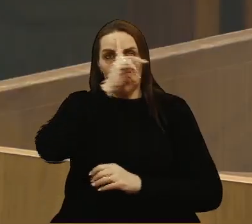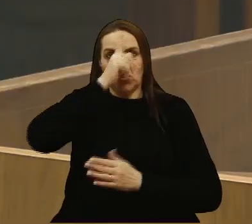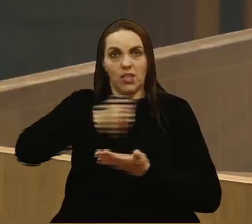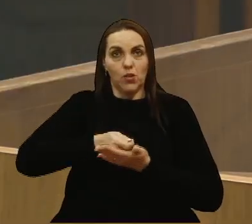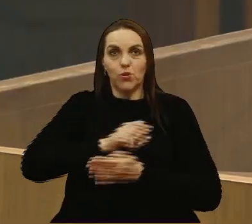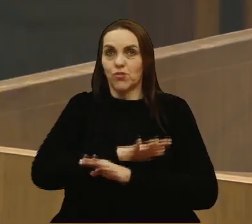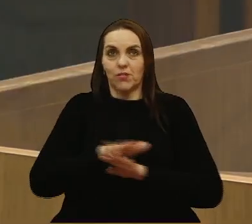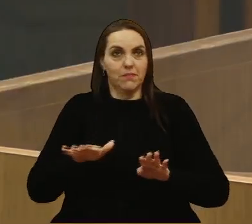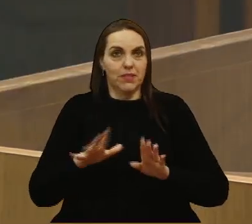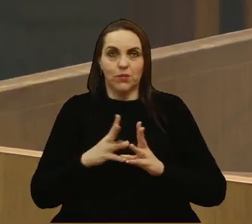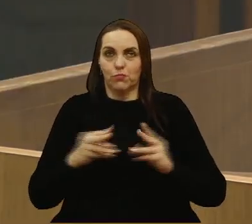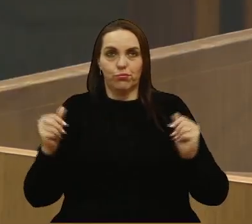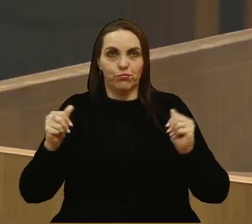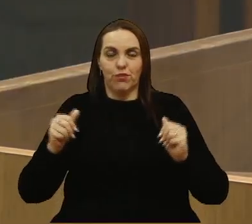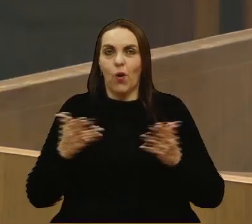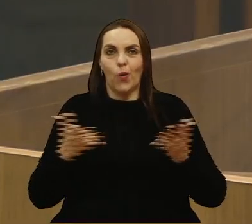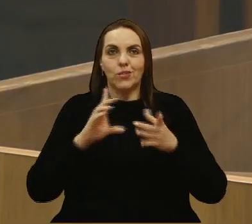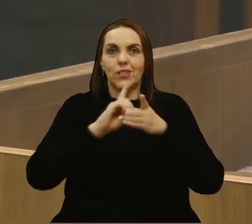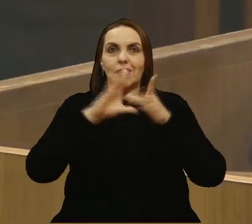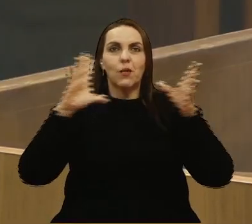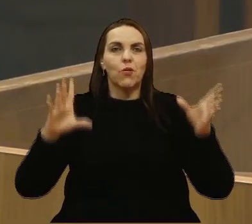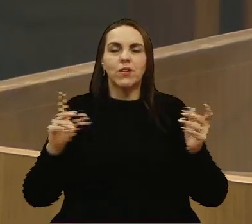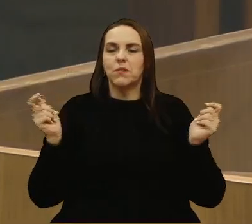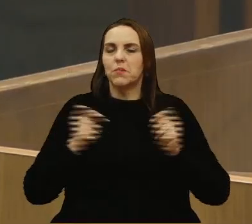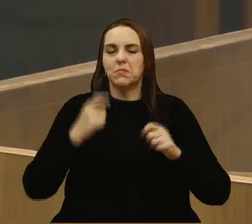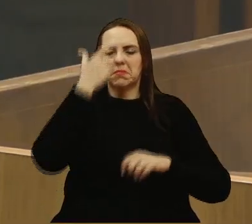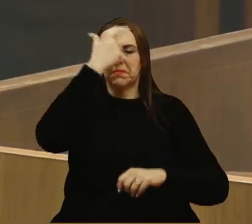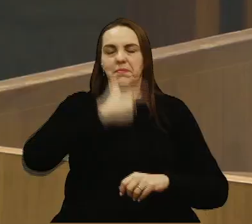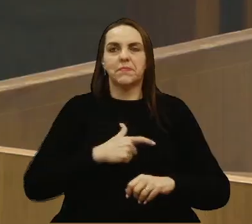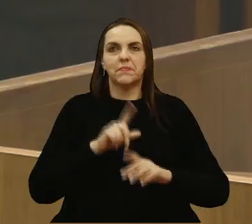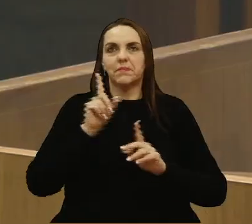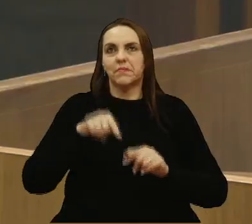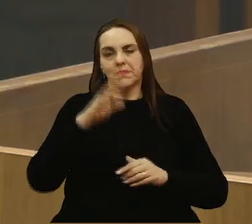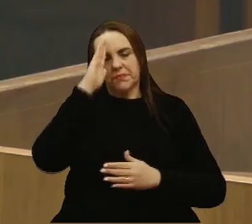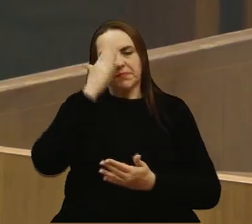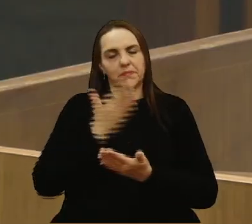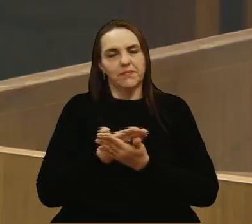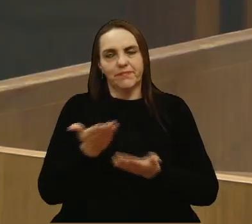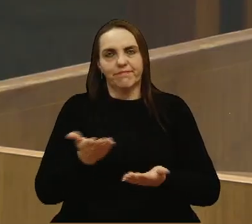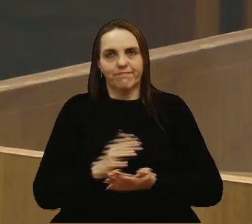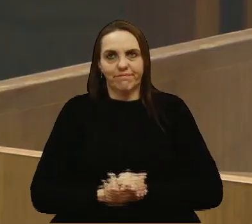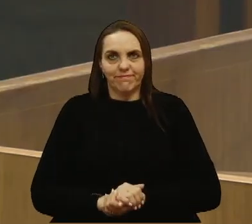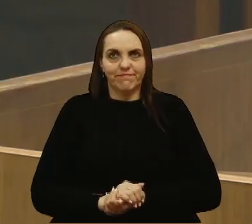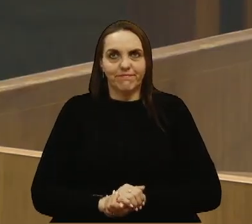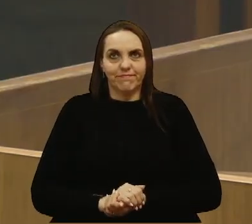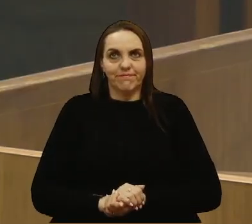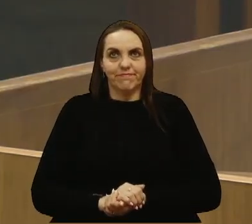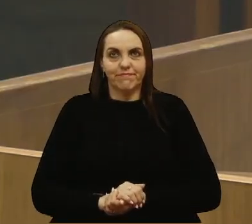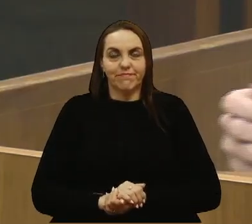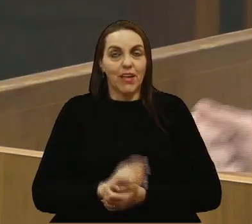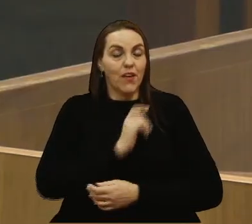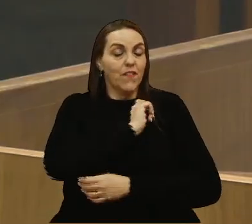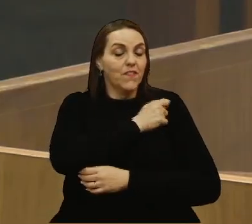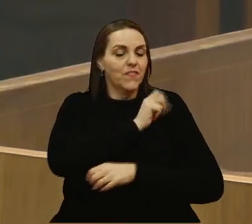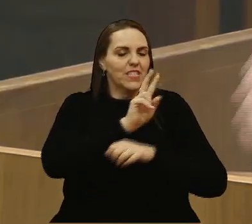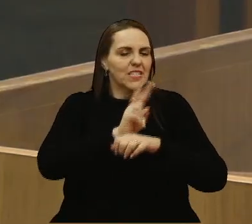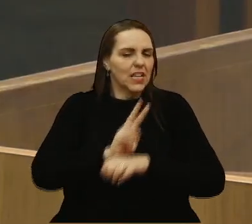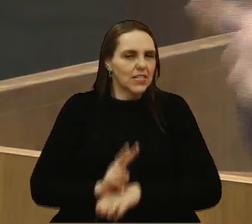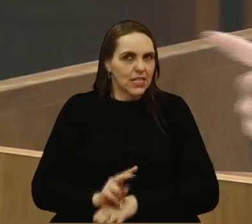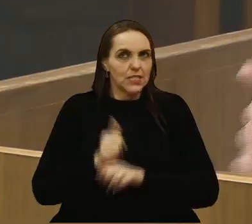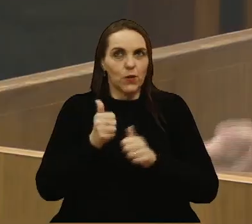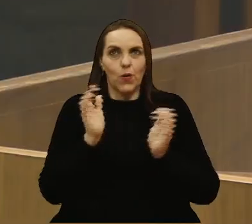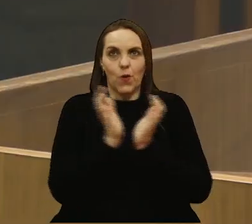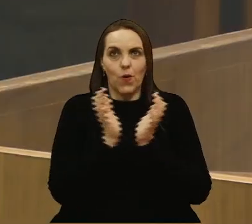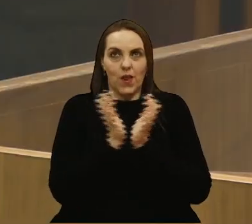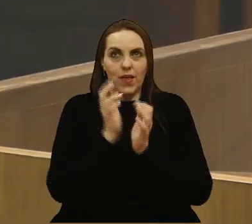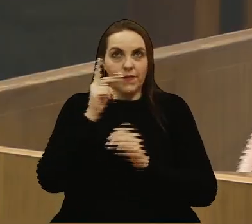hoje nós vivemos em democracia e a gente pode ser aquilo que a gente realmente acredita. Sobre as fiscalizações, nobres colegas, vereador